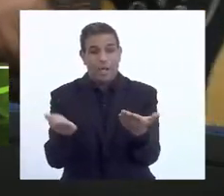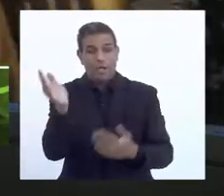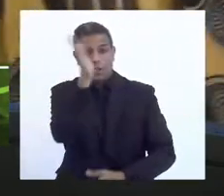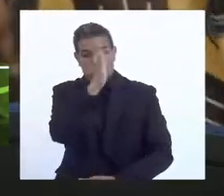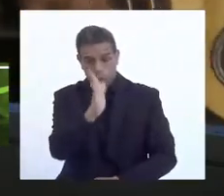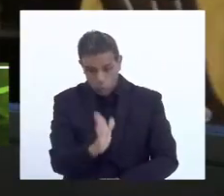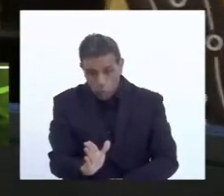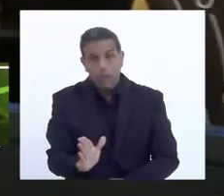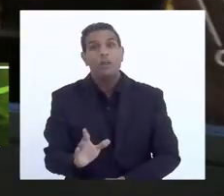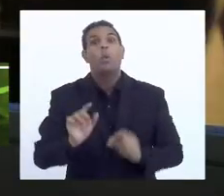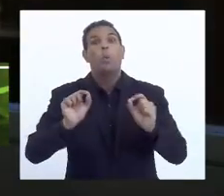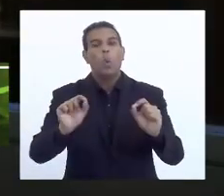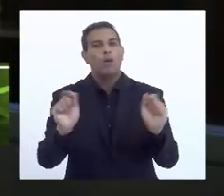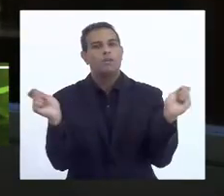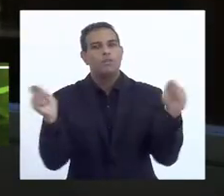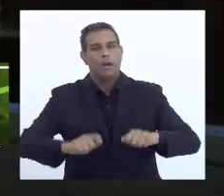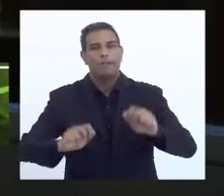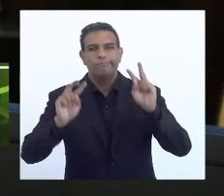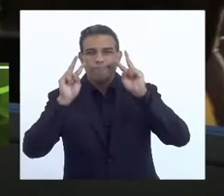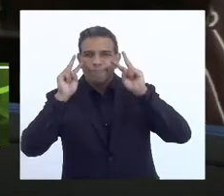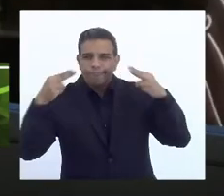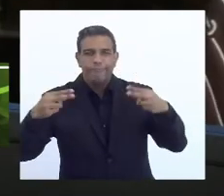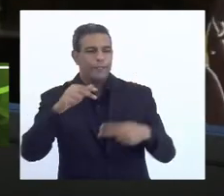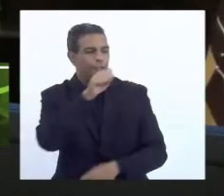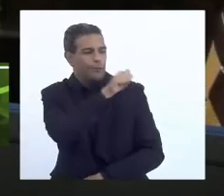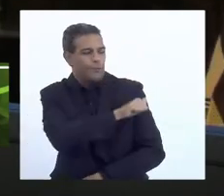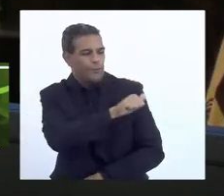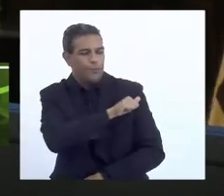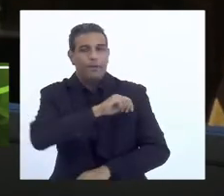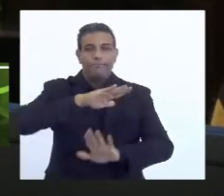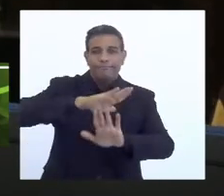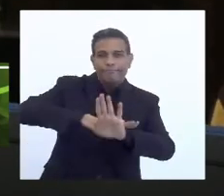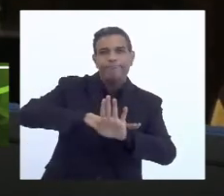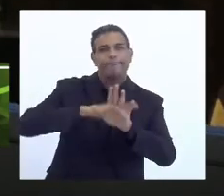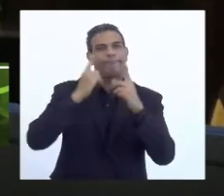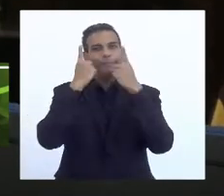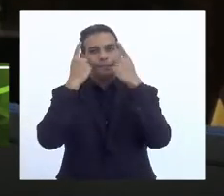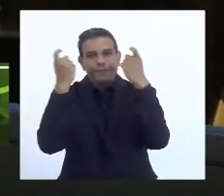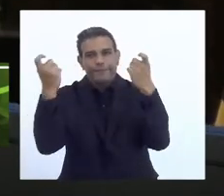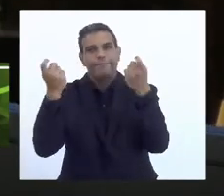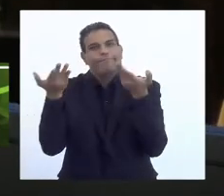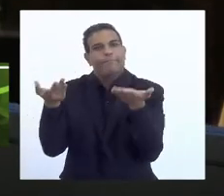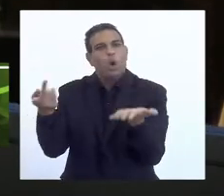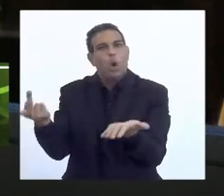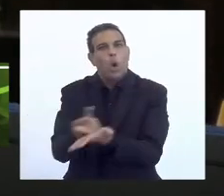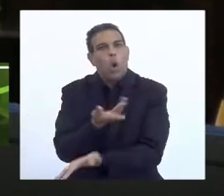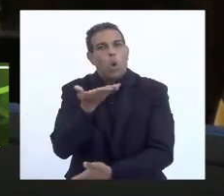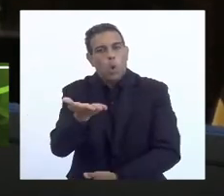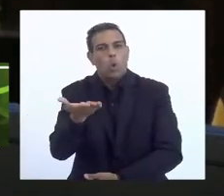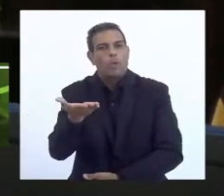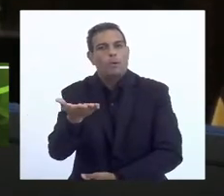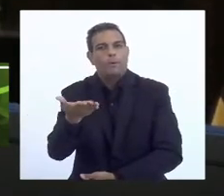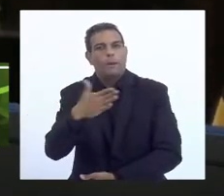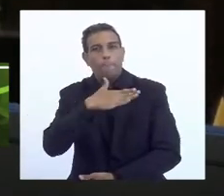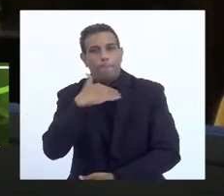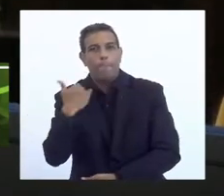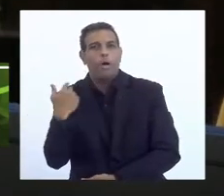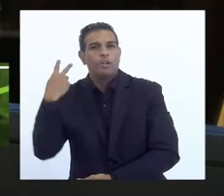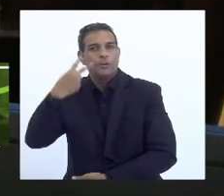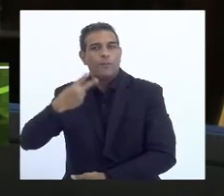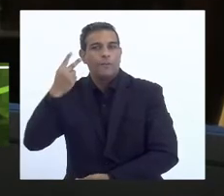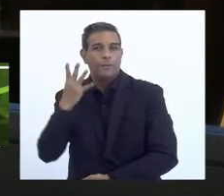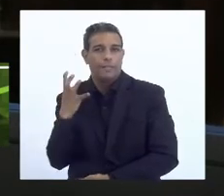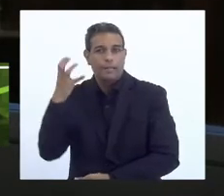Janeiro que a gente teve a violência política de maneira concreta colocada sobre o corpo de uma mulher,